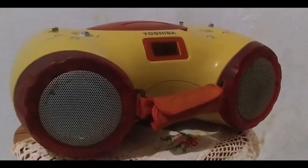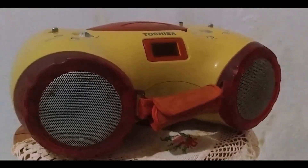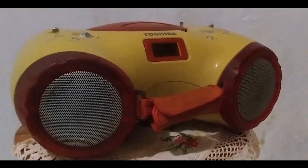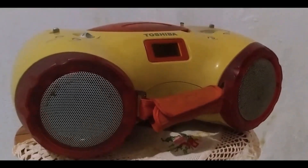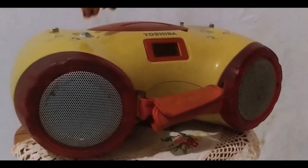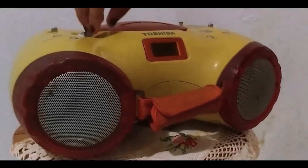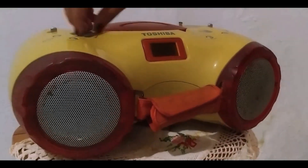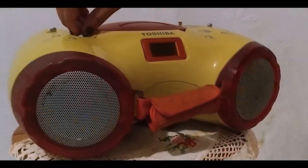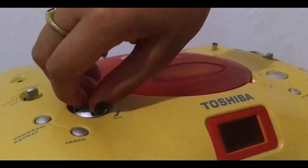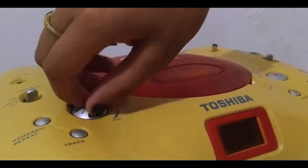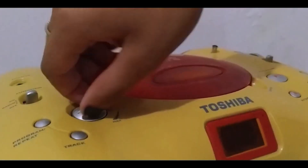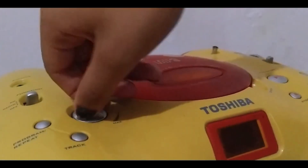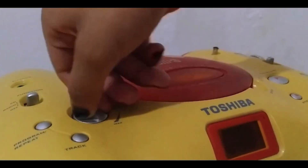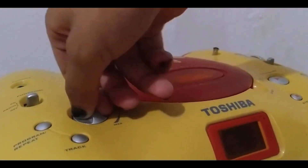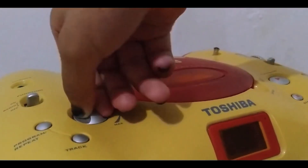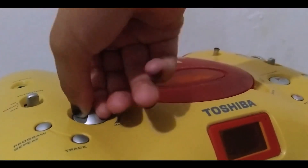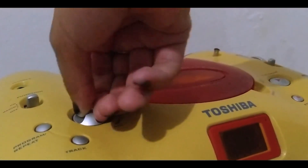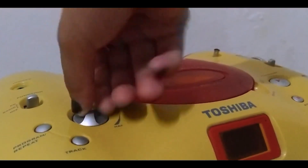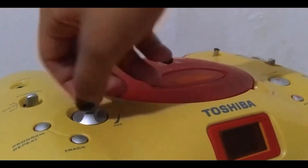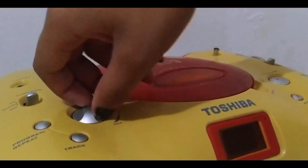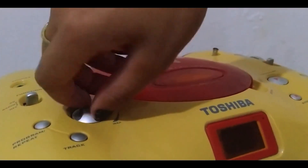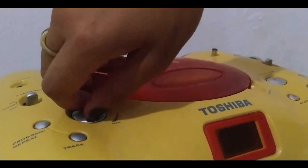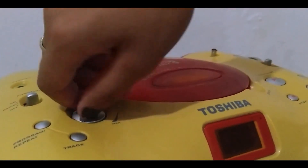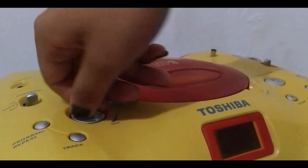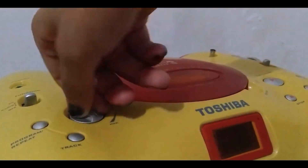rejeita bem